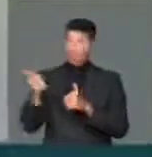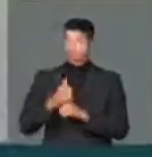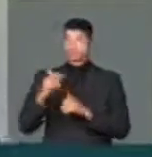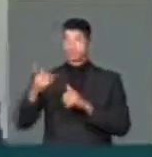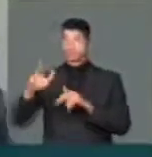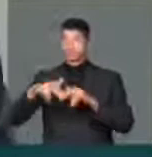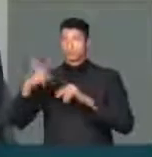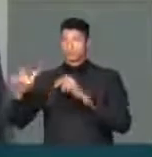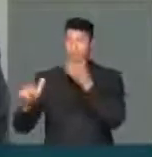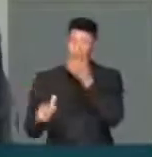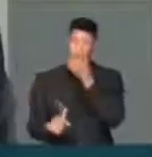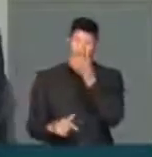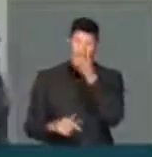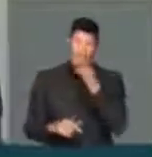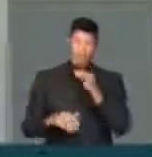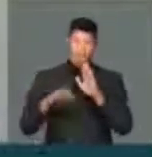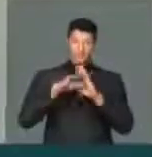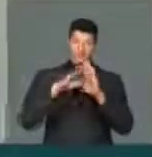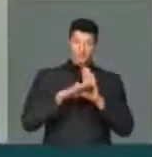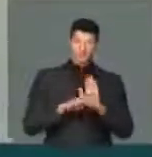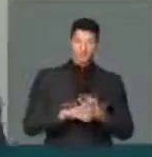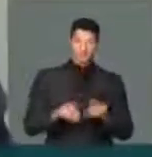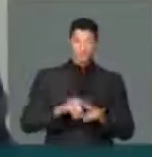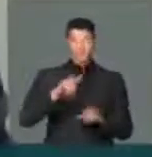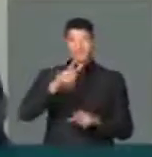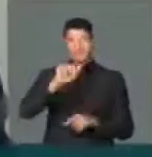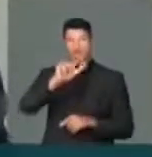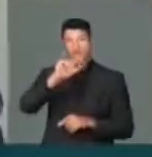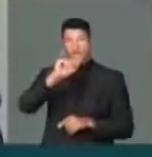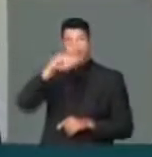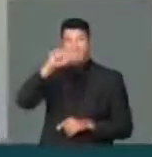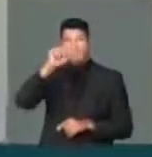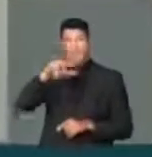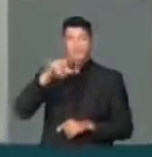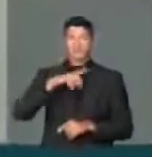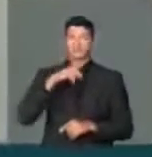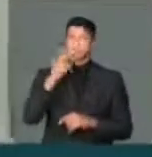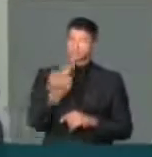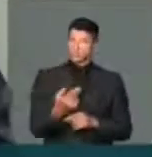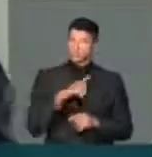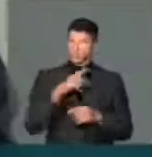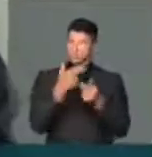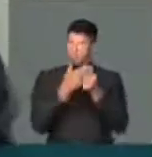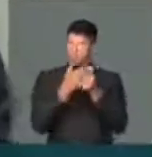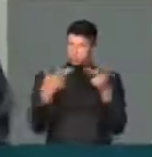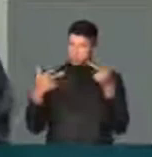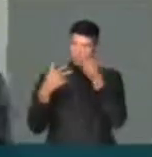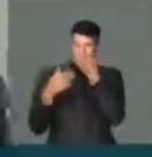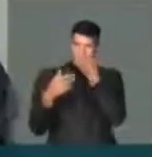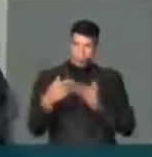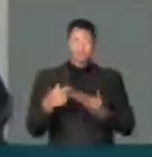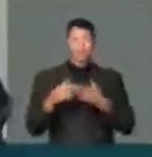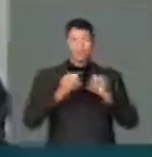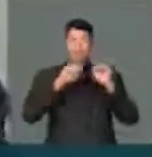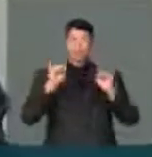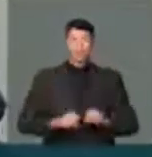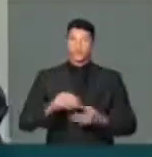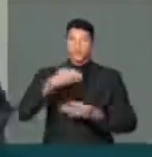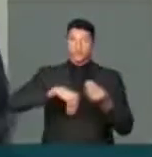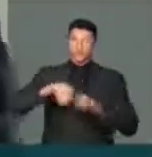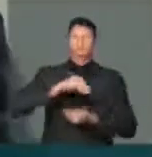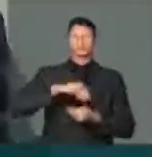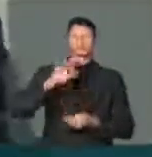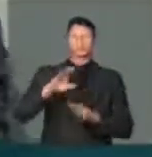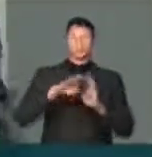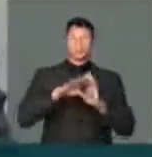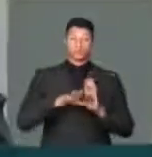sistema de lista na Alemanha, na República de Weimar, é que ele tinha coisas boas. O sistema em listas puro, só